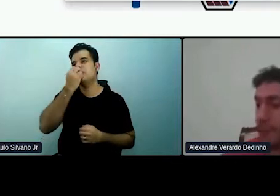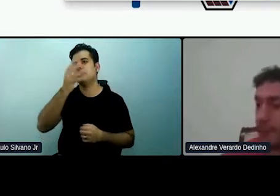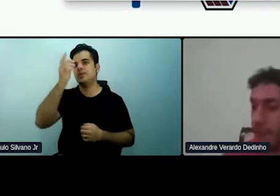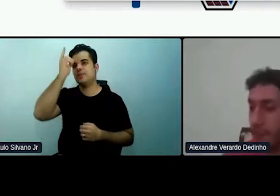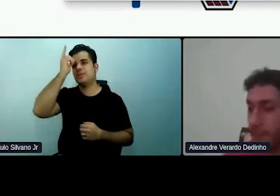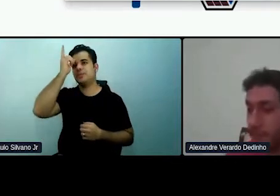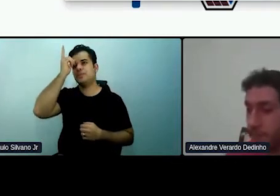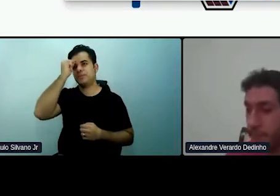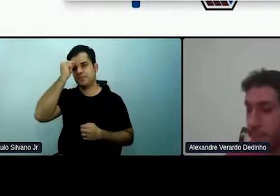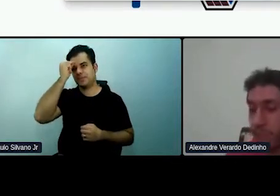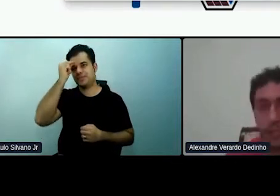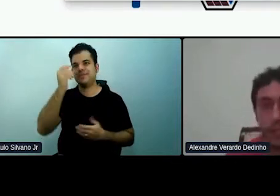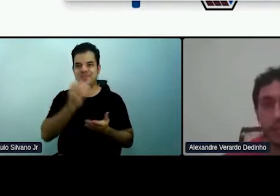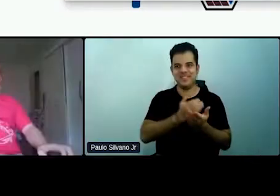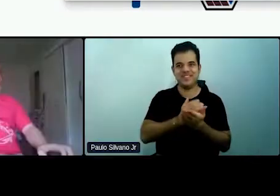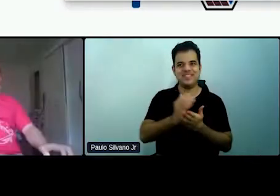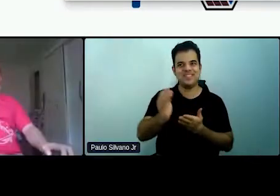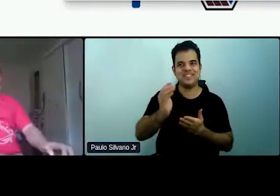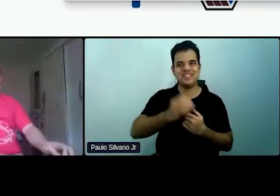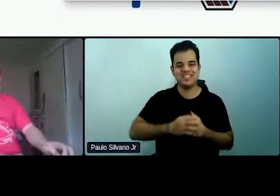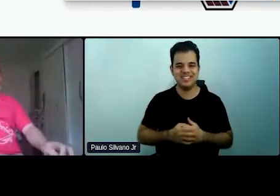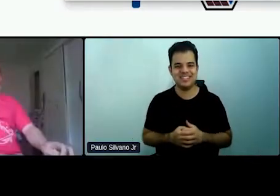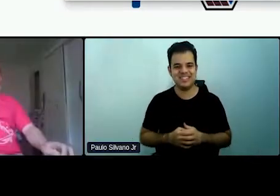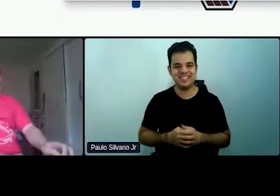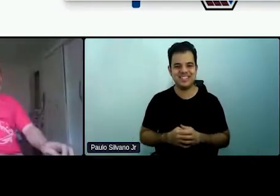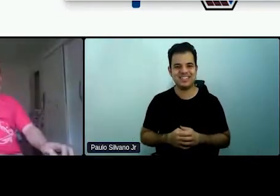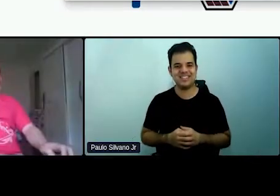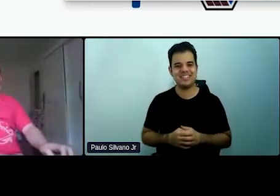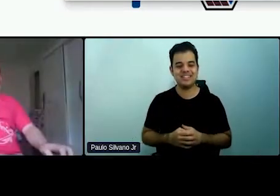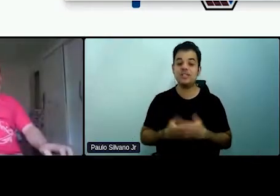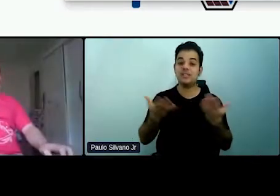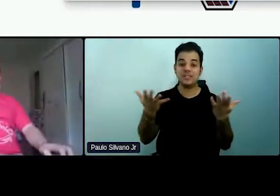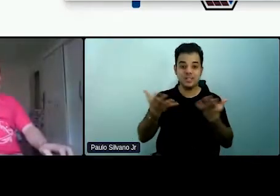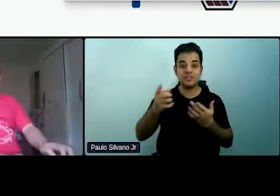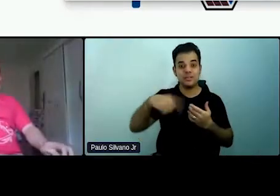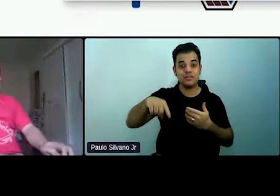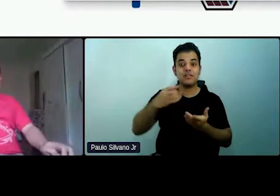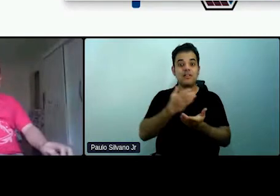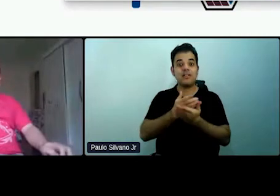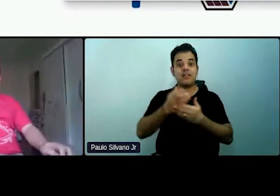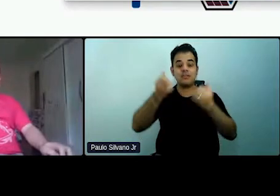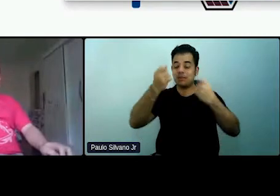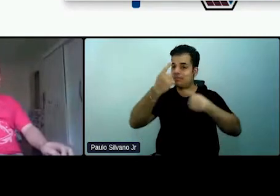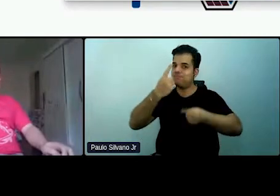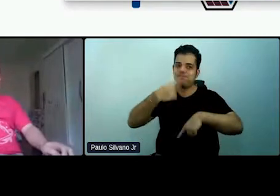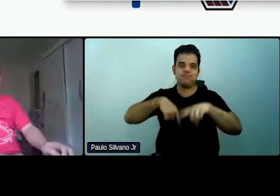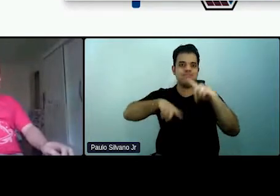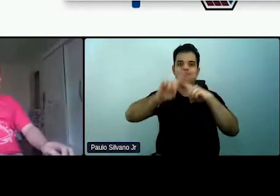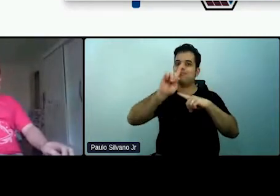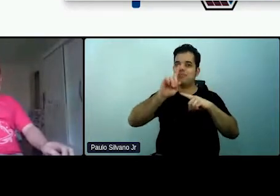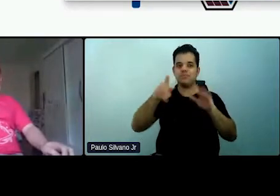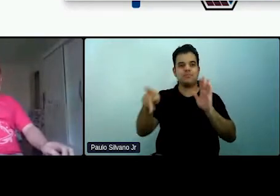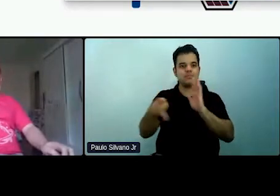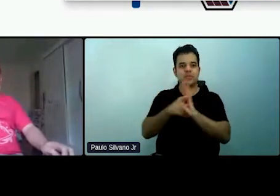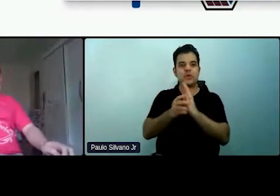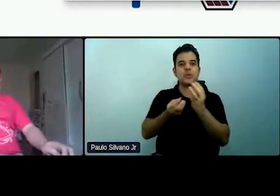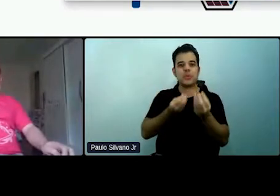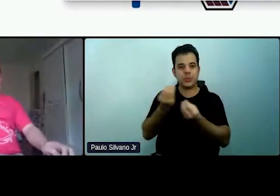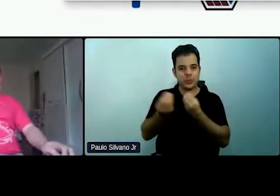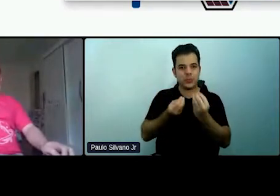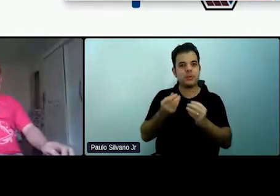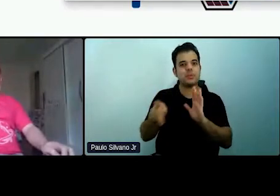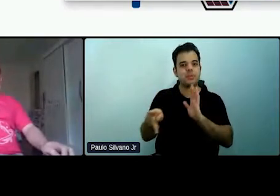Vamos começar então. Gente, a gente veio aqui falar um pouquinho da revolução aí, de como é que foi,